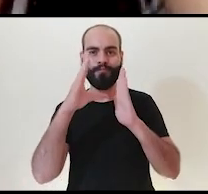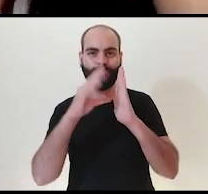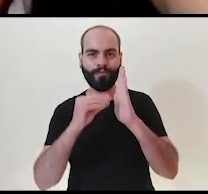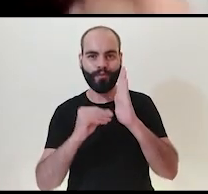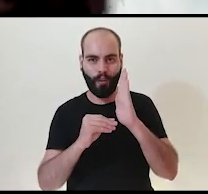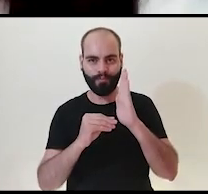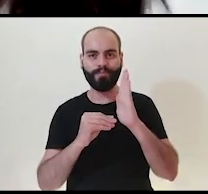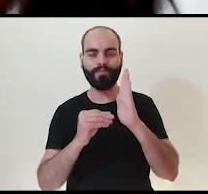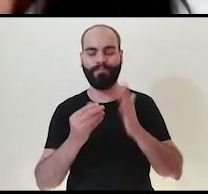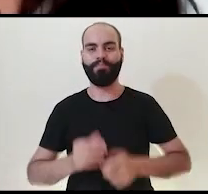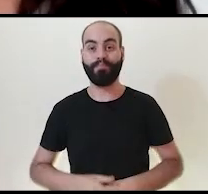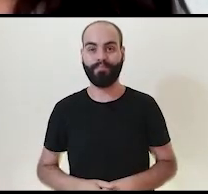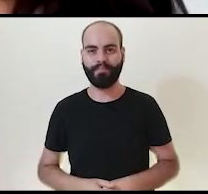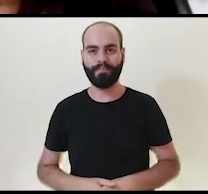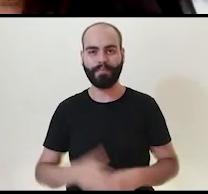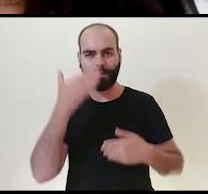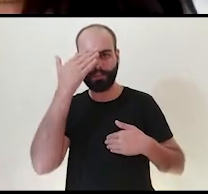o convite.